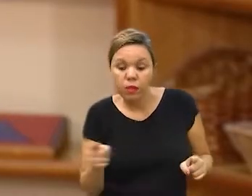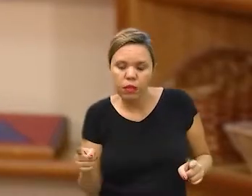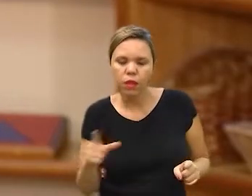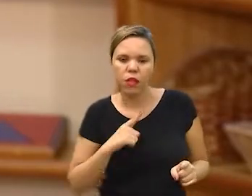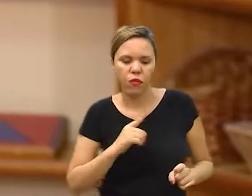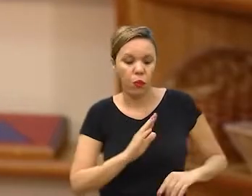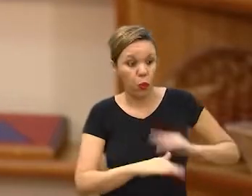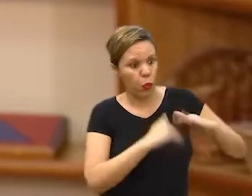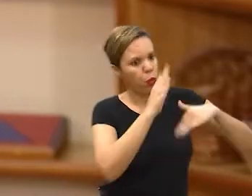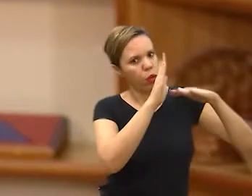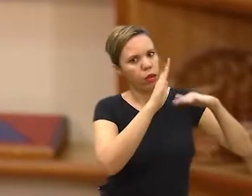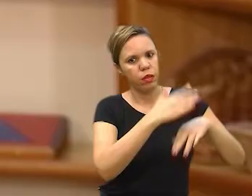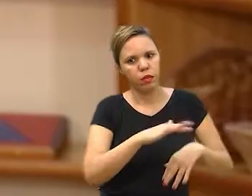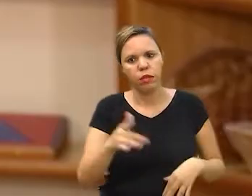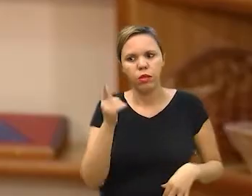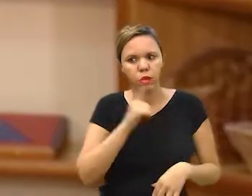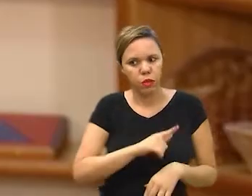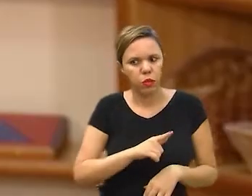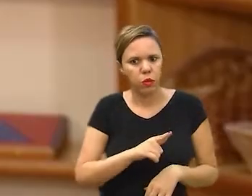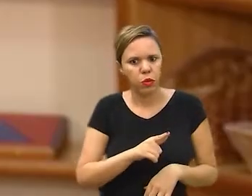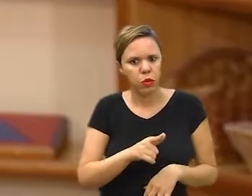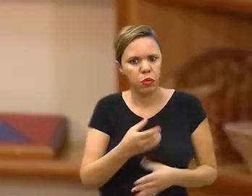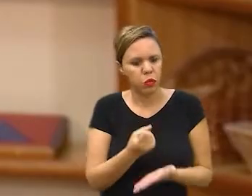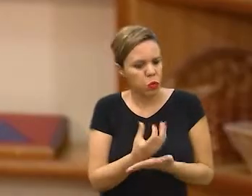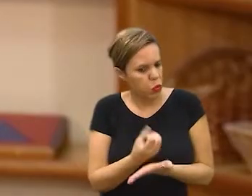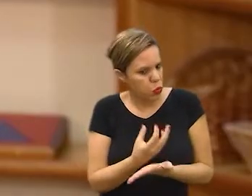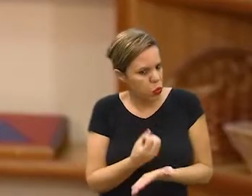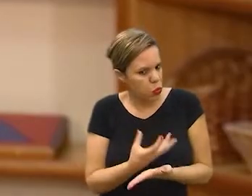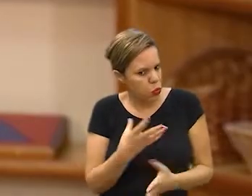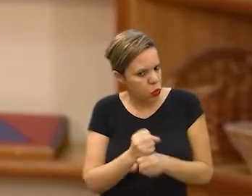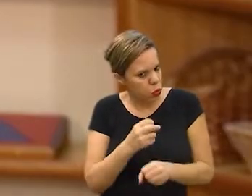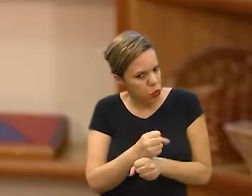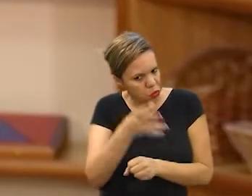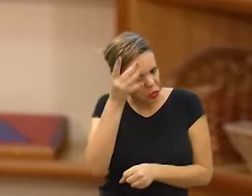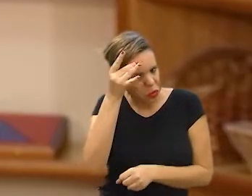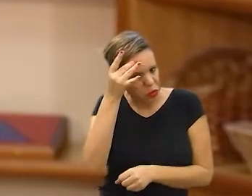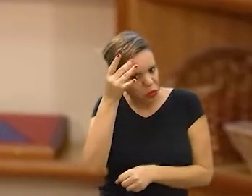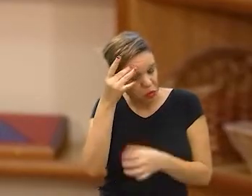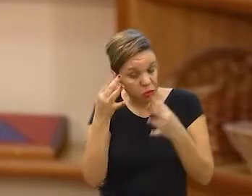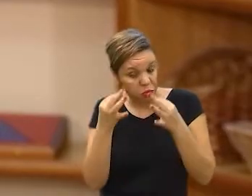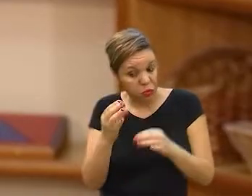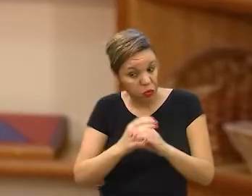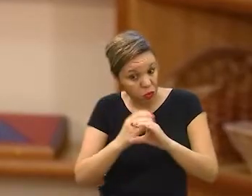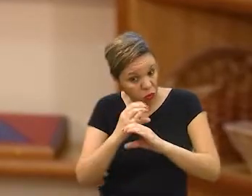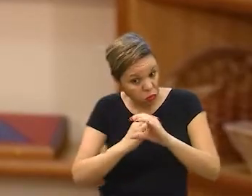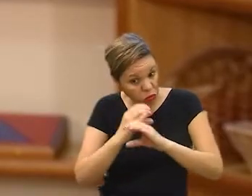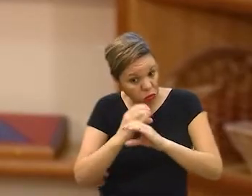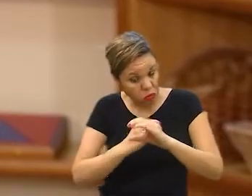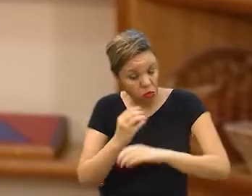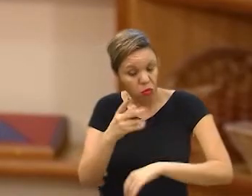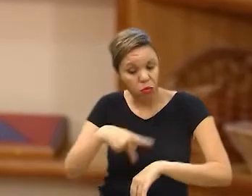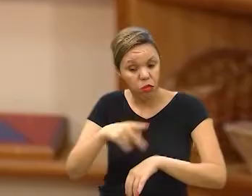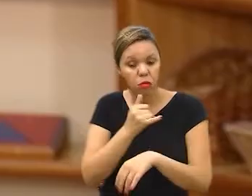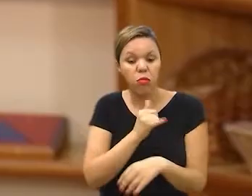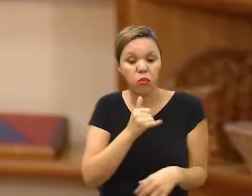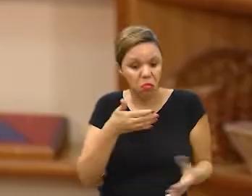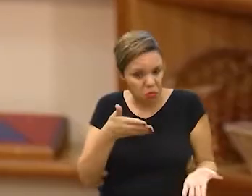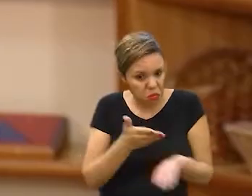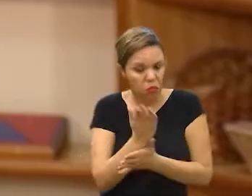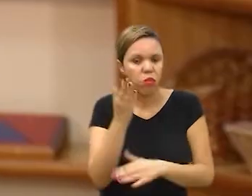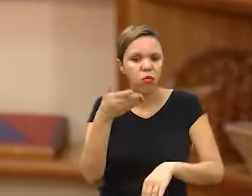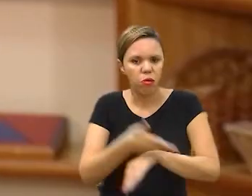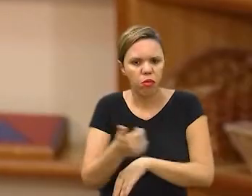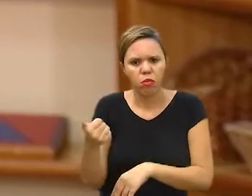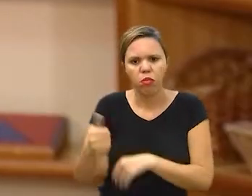uma evolução tão grande, essas crianças conseguiram se alfabetizar e aprender a matemática, eles prestaram um concurso na Itália e eles passaram para entrar